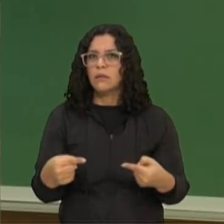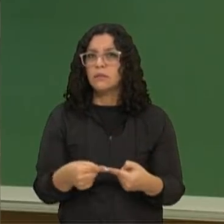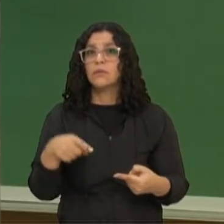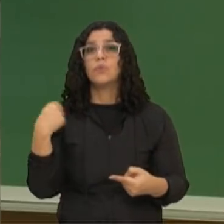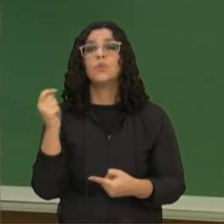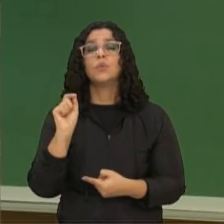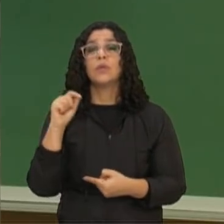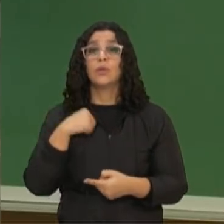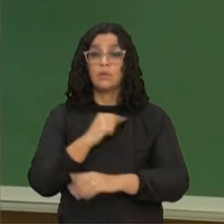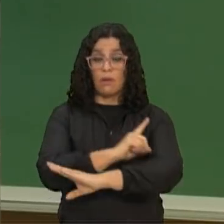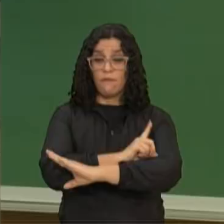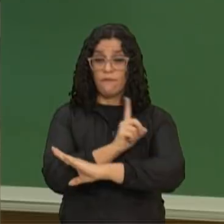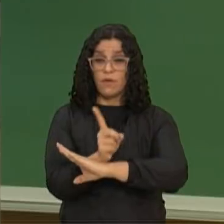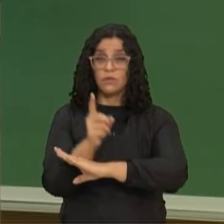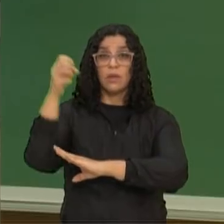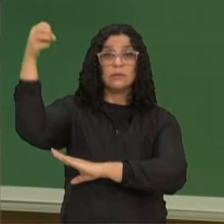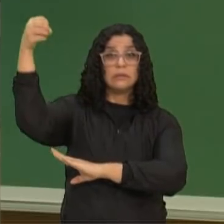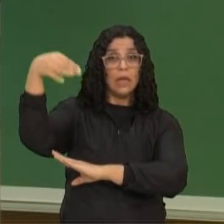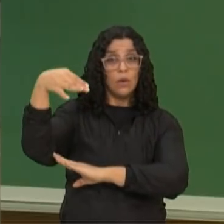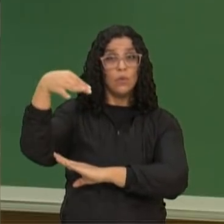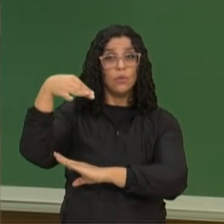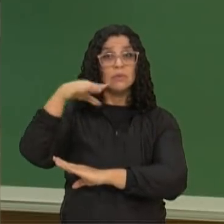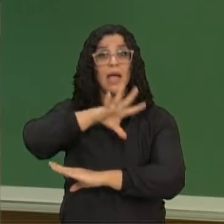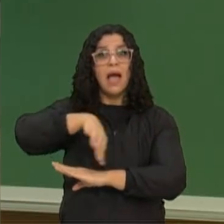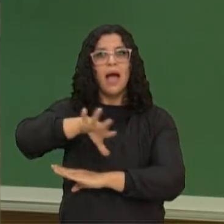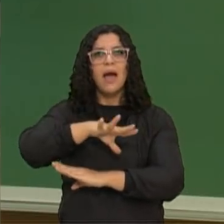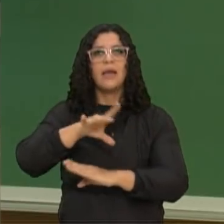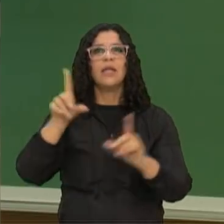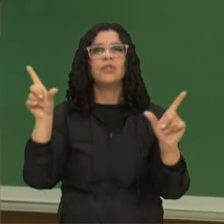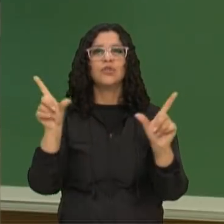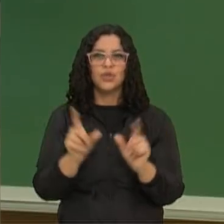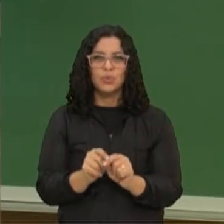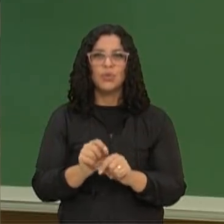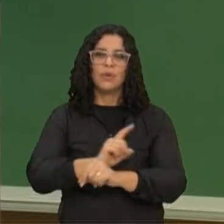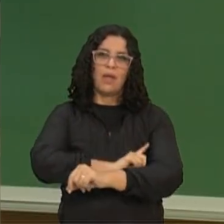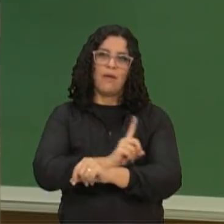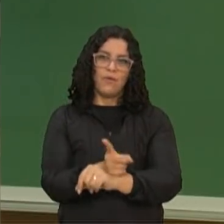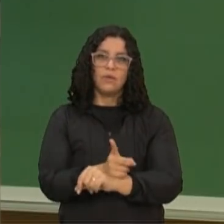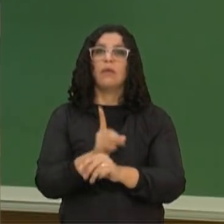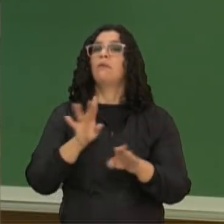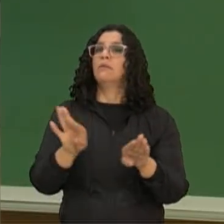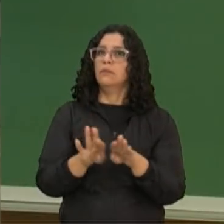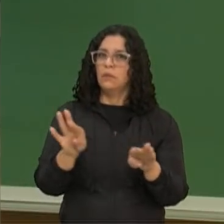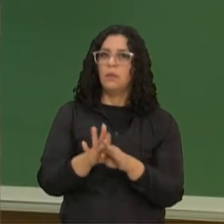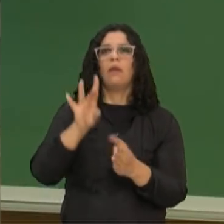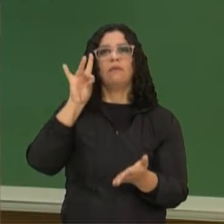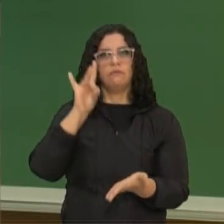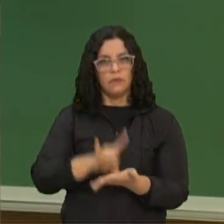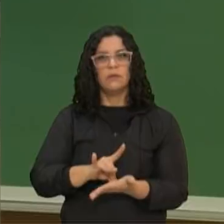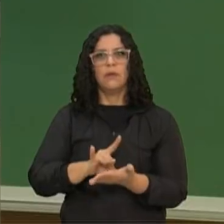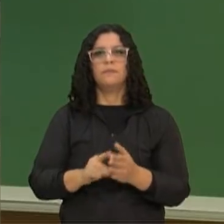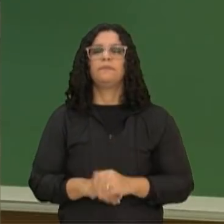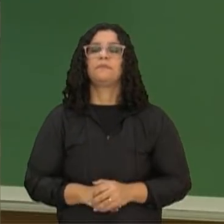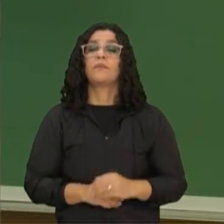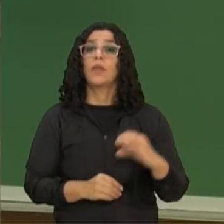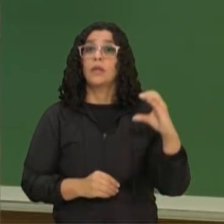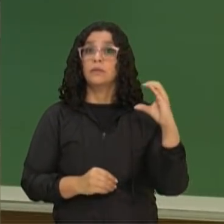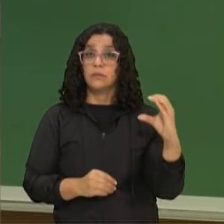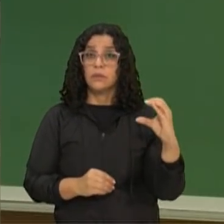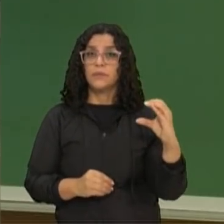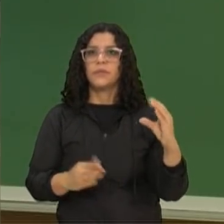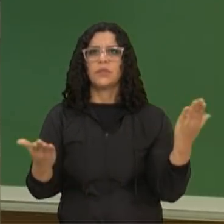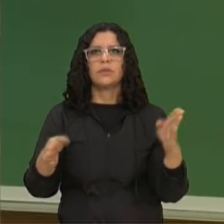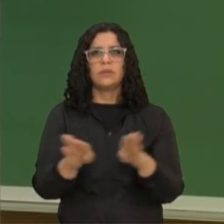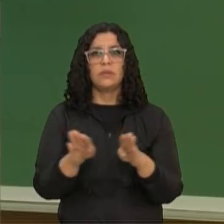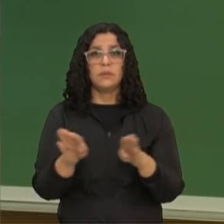que a nossa velocidade para esse meio específico é a menor de todas, certo? Então aqui está tudo coerente. Vamos ali na letra C.